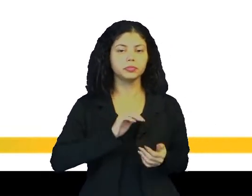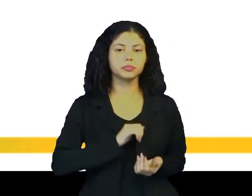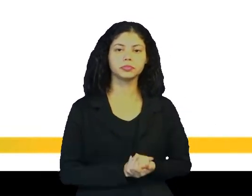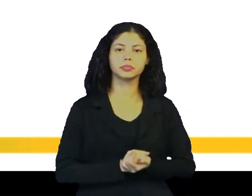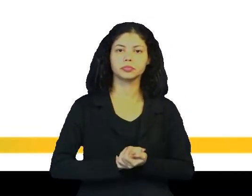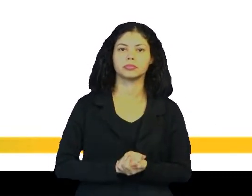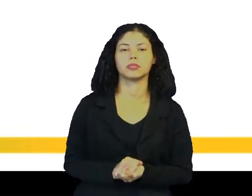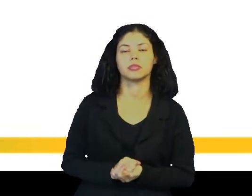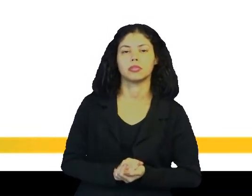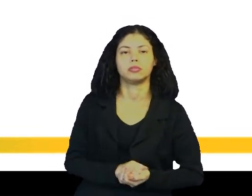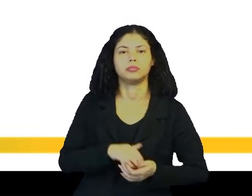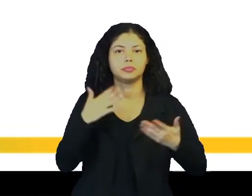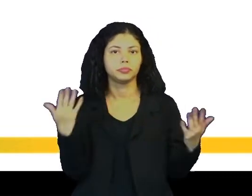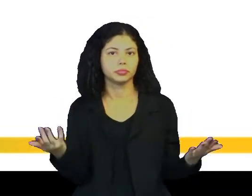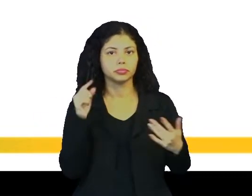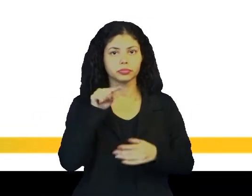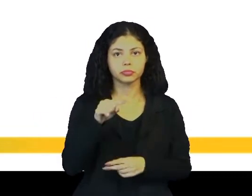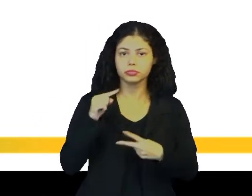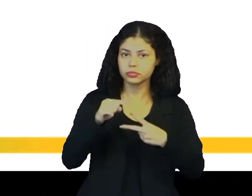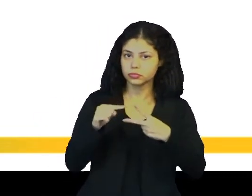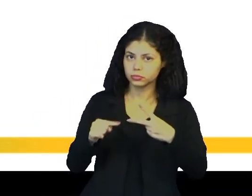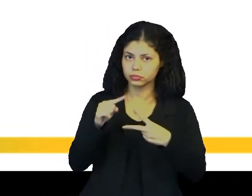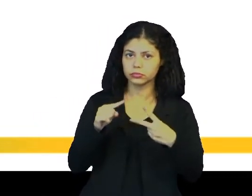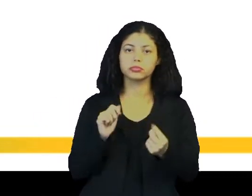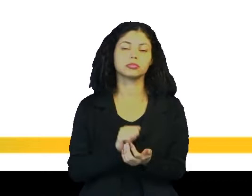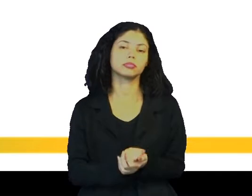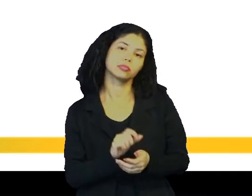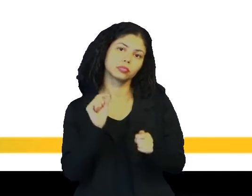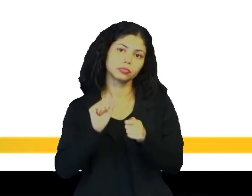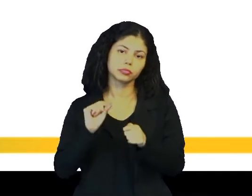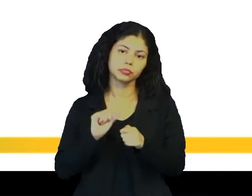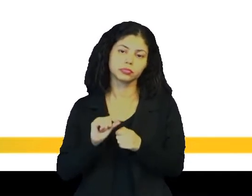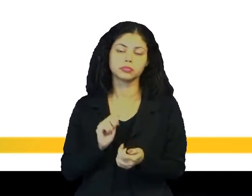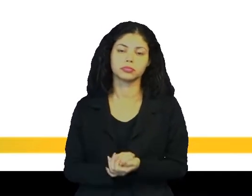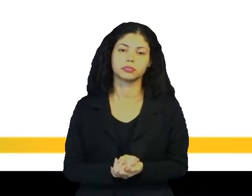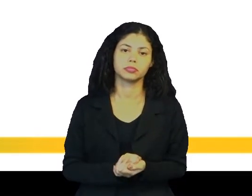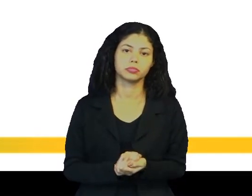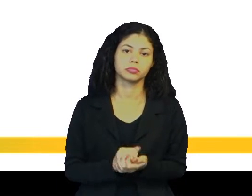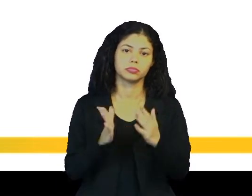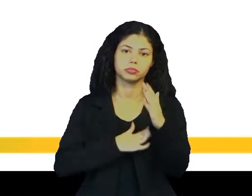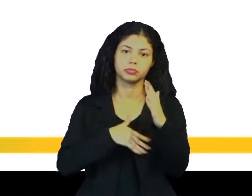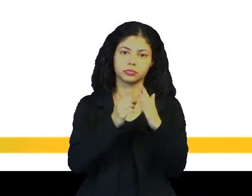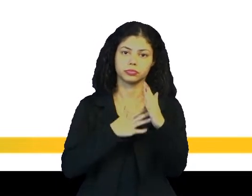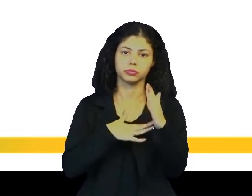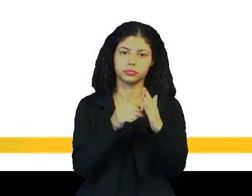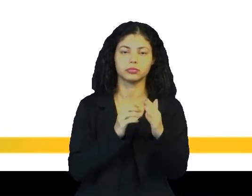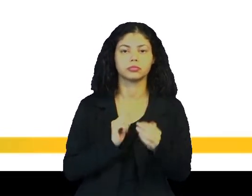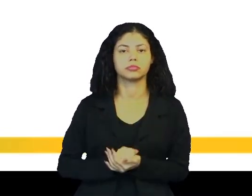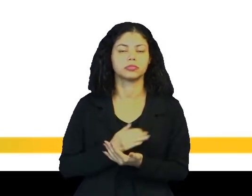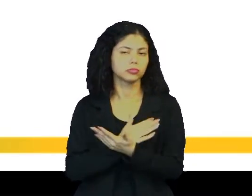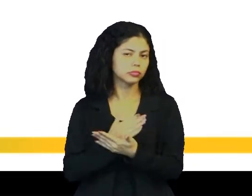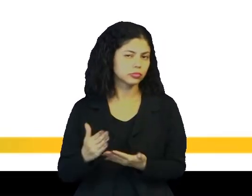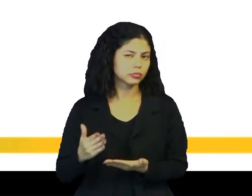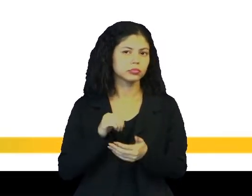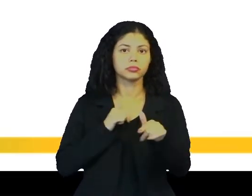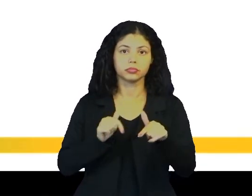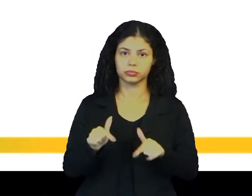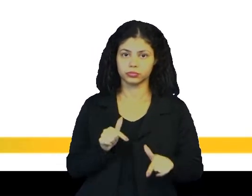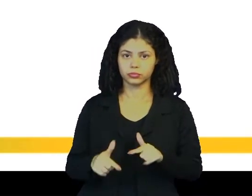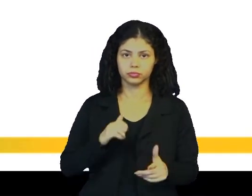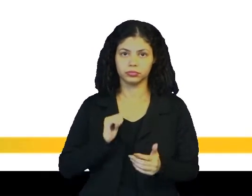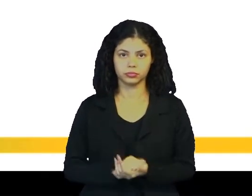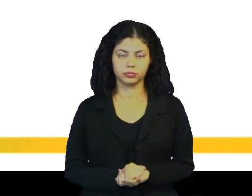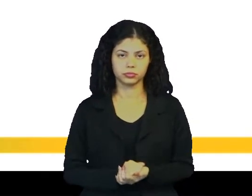só, tá? Então, essas duas formas, tá, de pintura, eles começaram a trabalhar